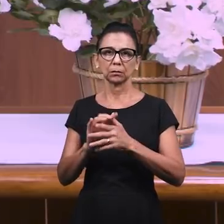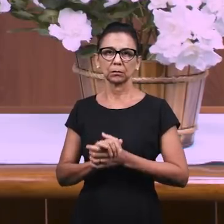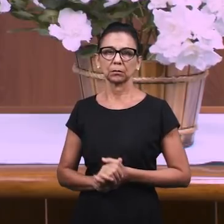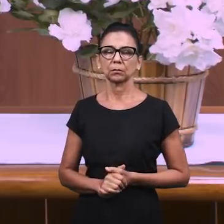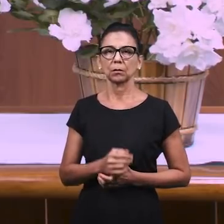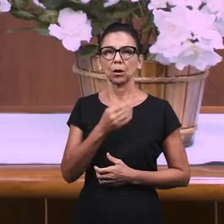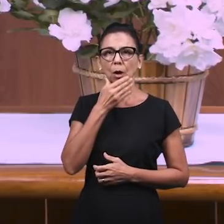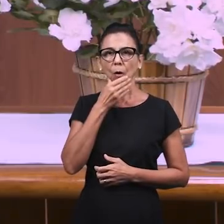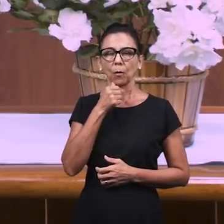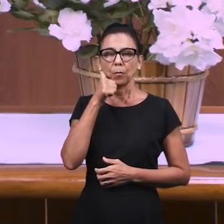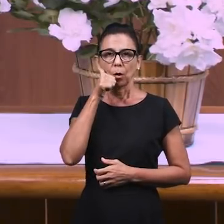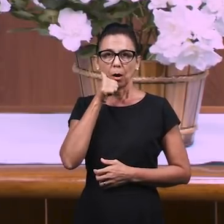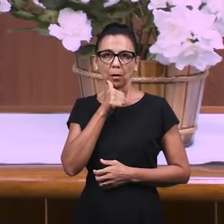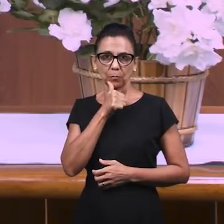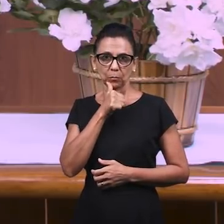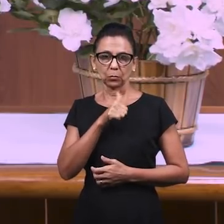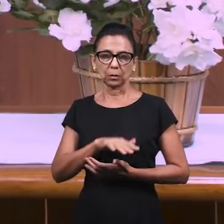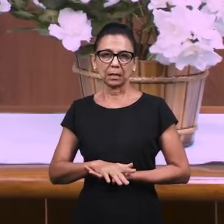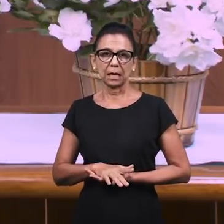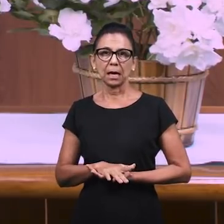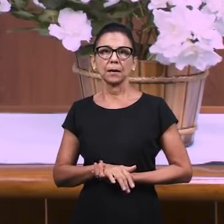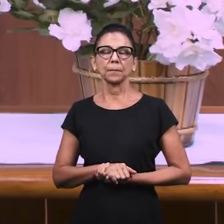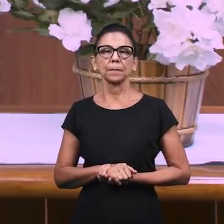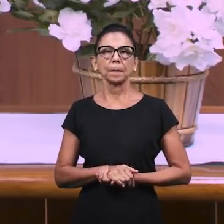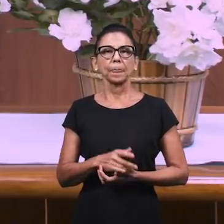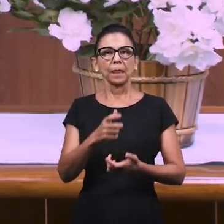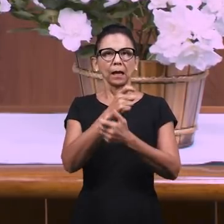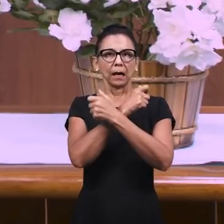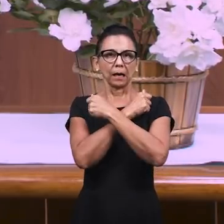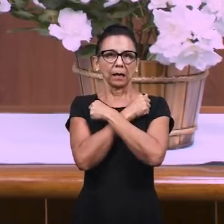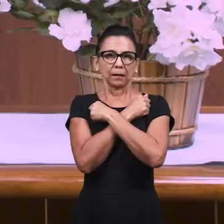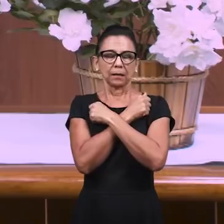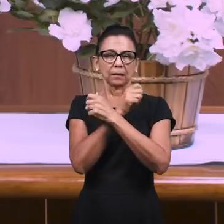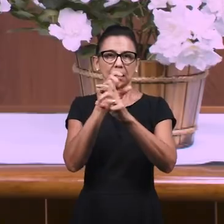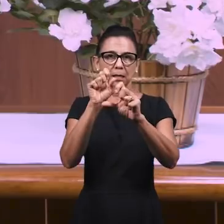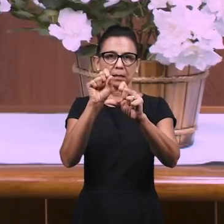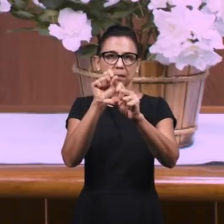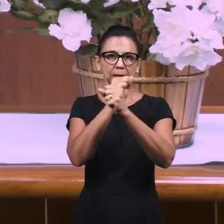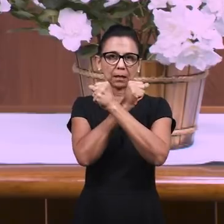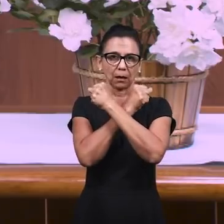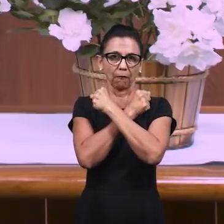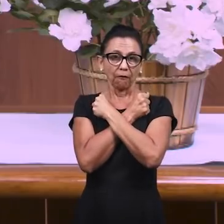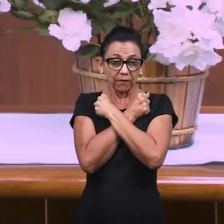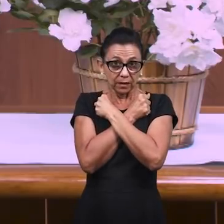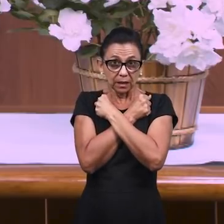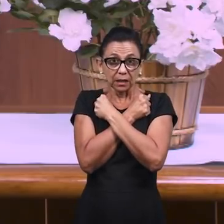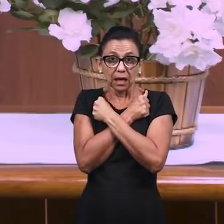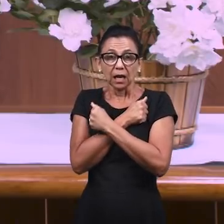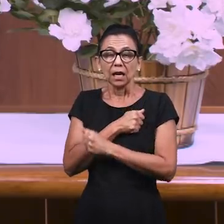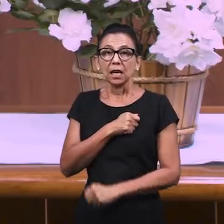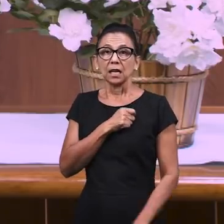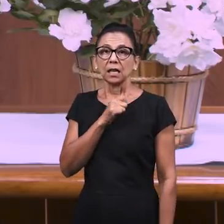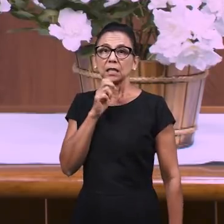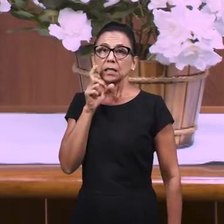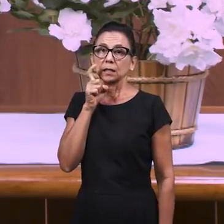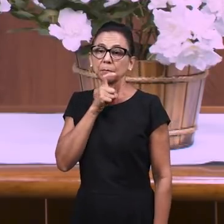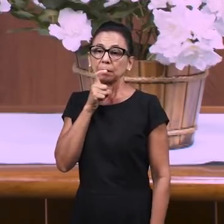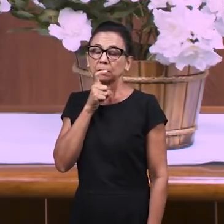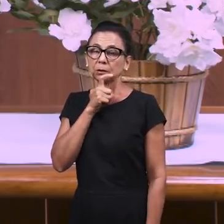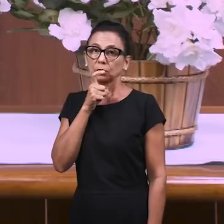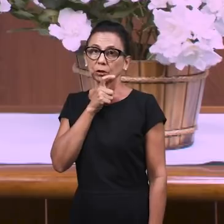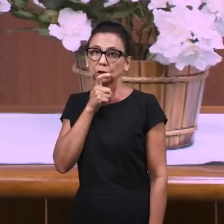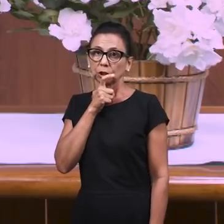quando Ananias e Safira, um casal, mentiram aos apóstolos. Eles venderam a herdade que eles tinham